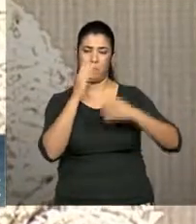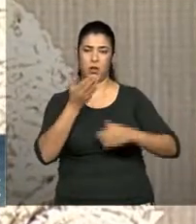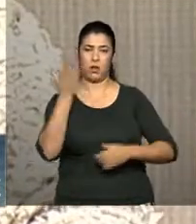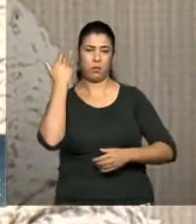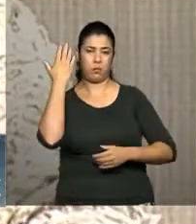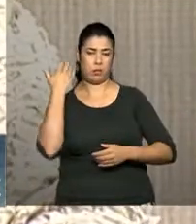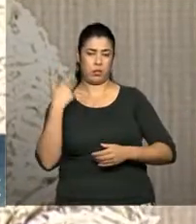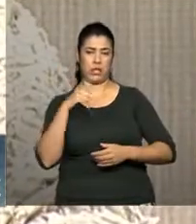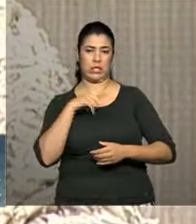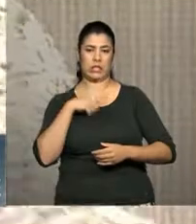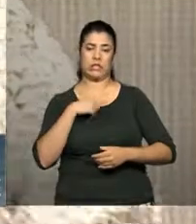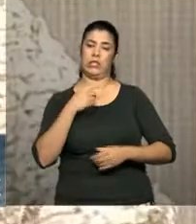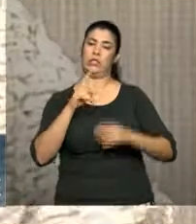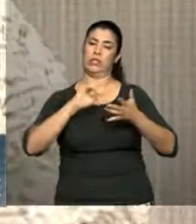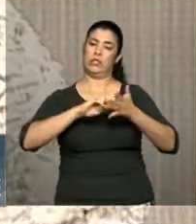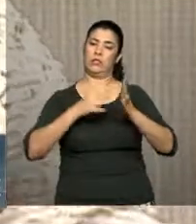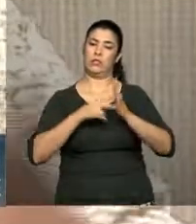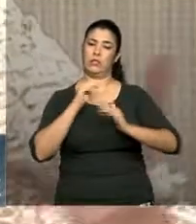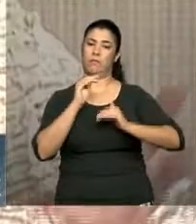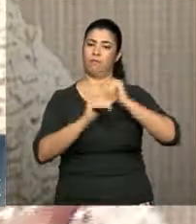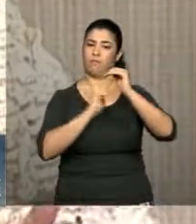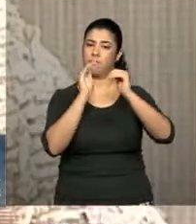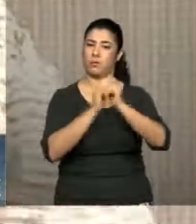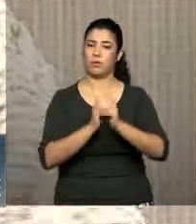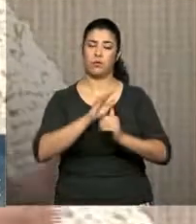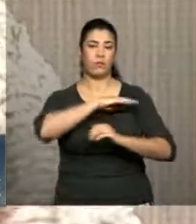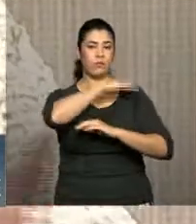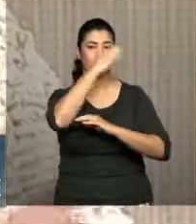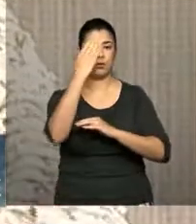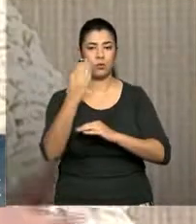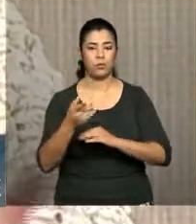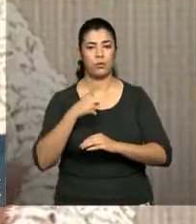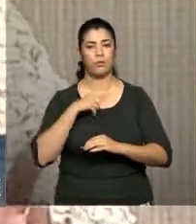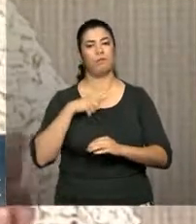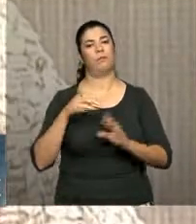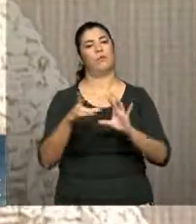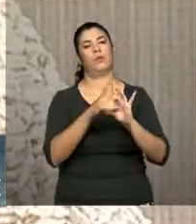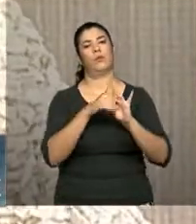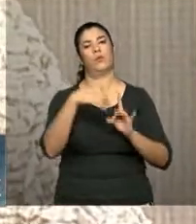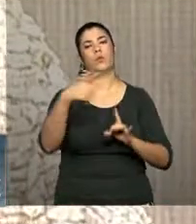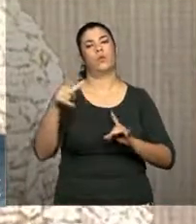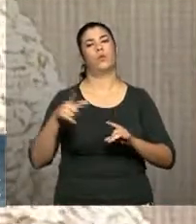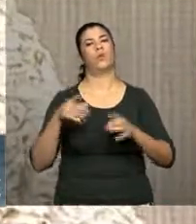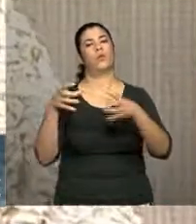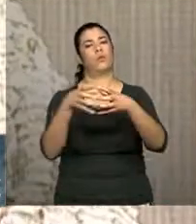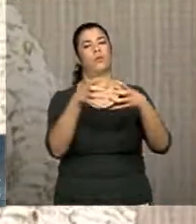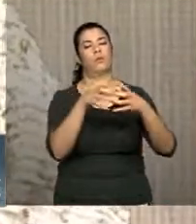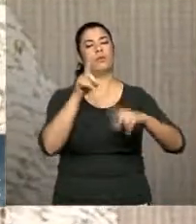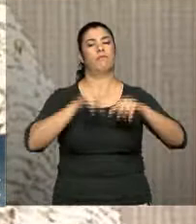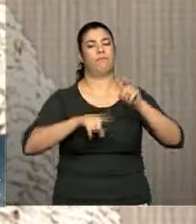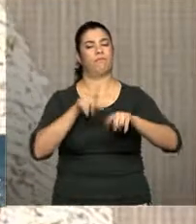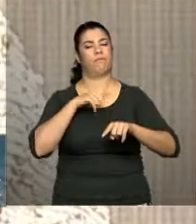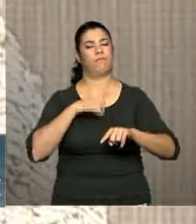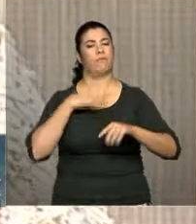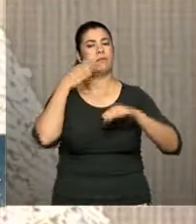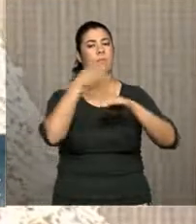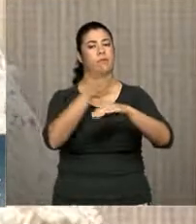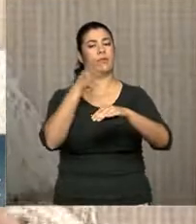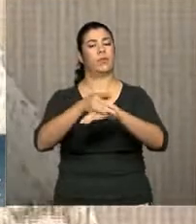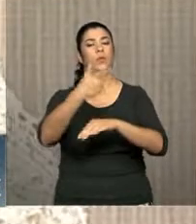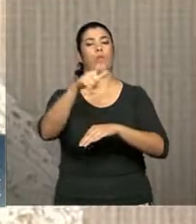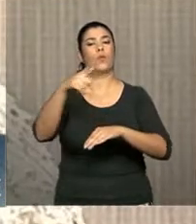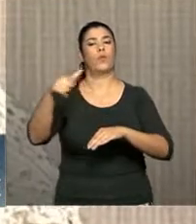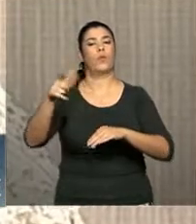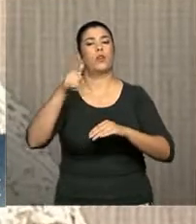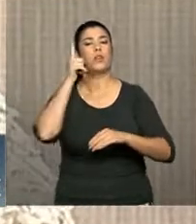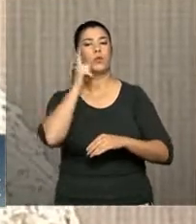integral física e portanto nos cabe também garantir com um conjunto das outras políticas que têm o direito a acesso a outros direitos